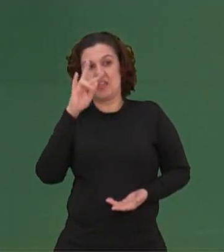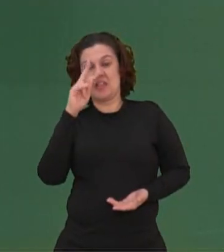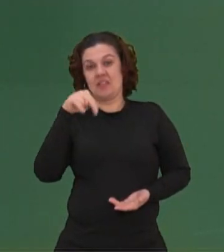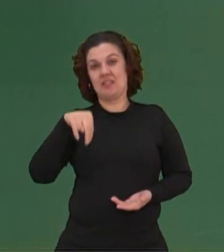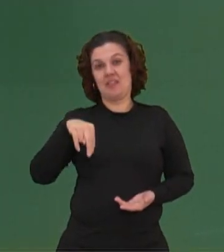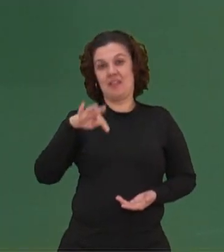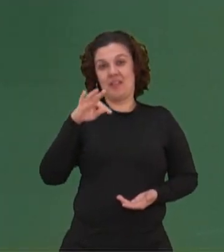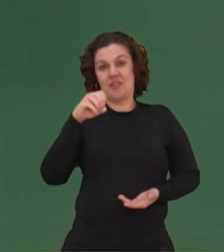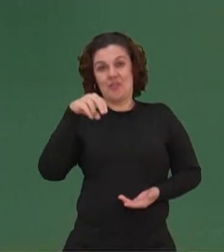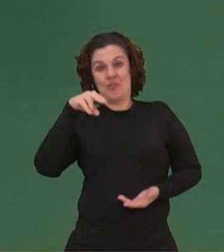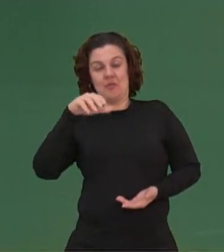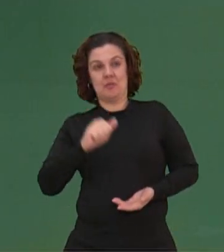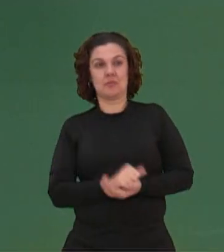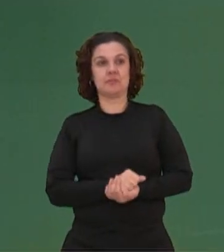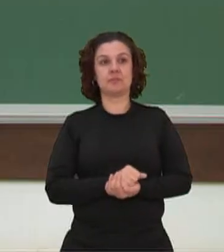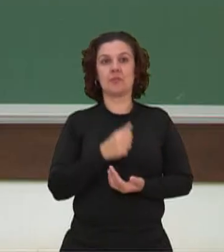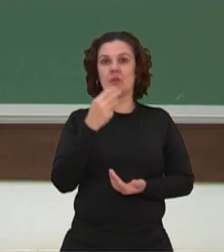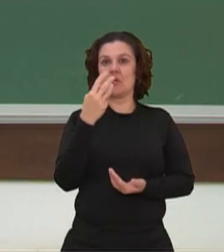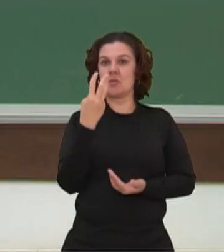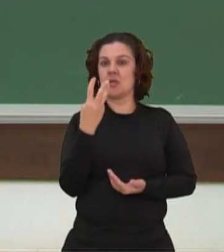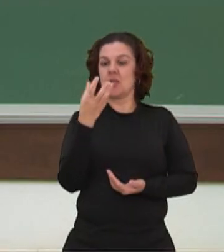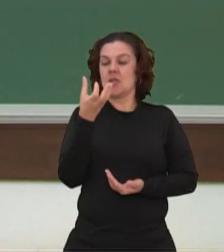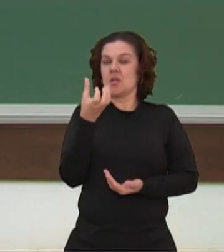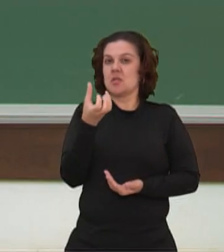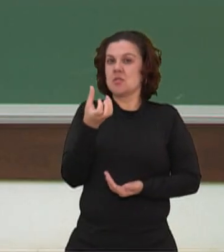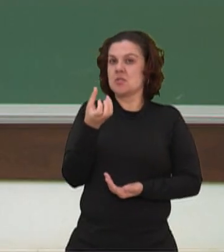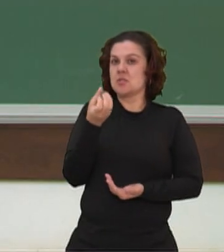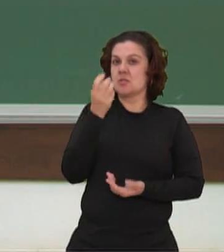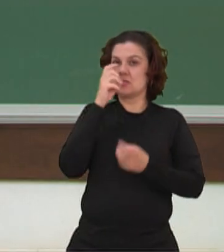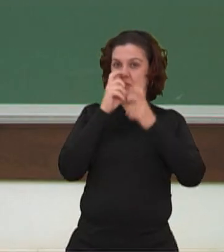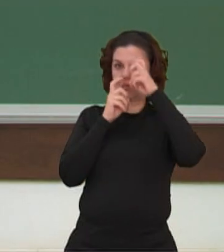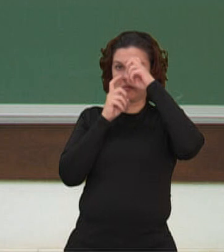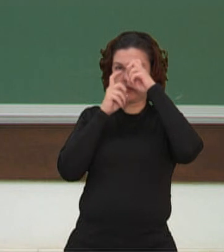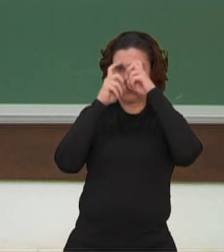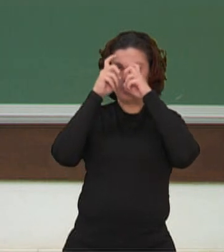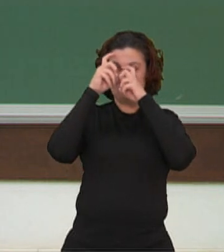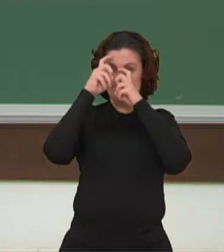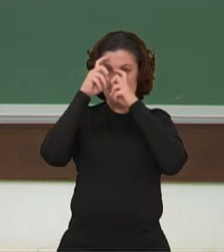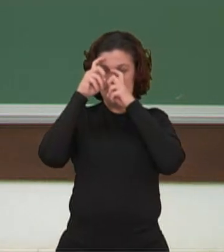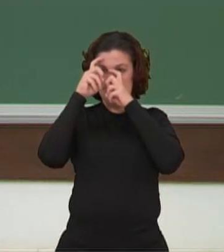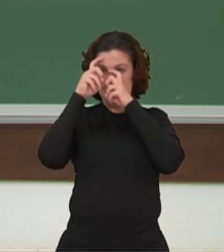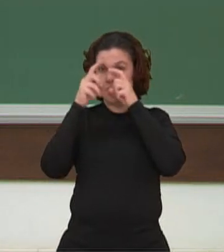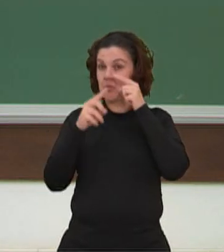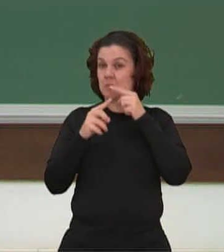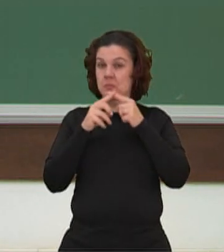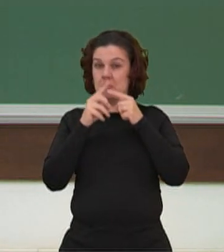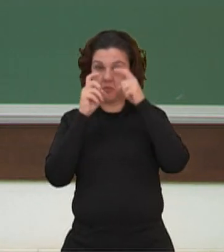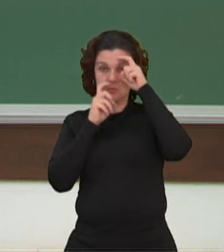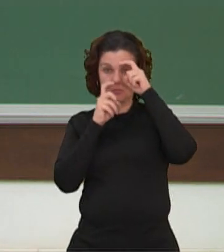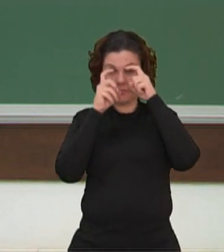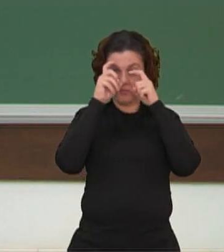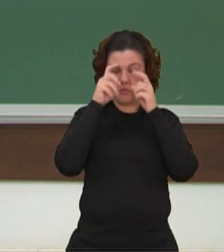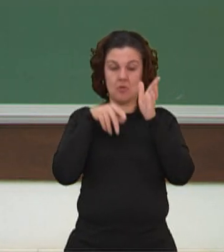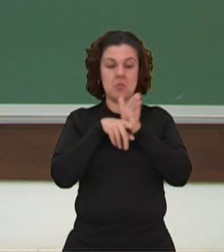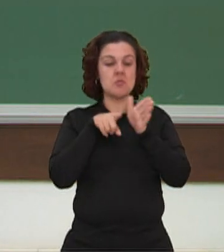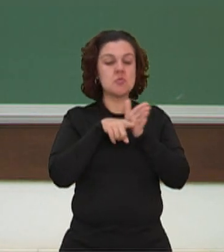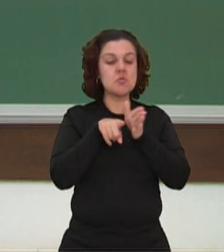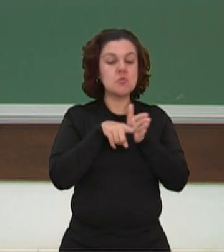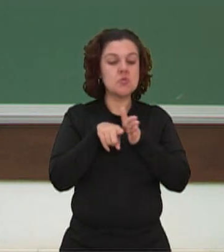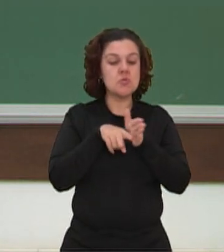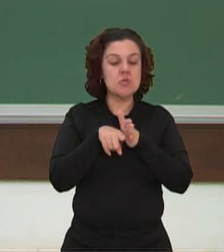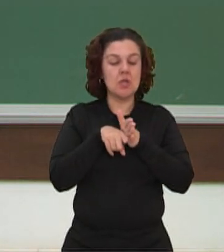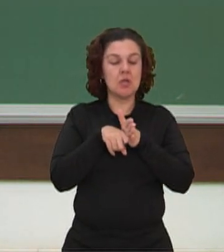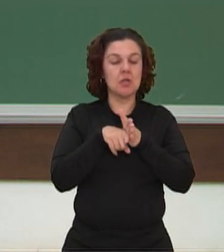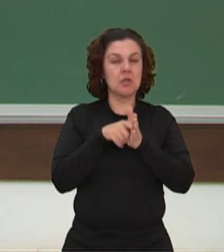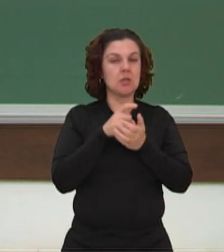comunista. O ano de 36 é o ano em que vários questionamentos ao Getúlio começam e é o ano então que ele